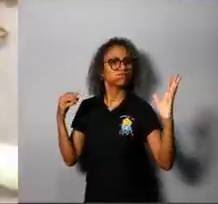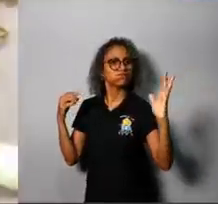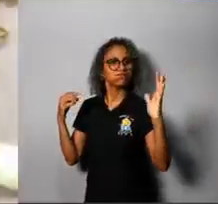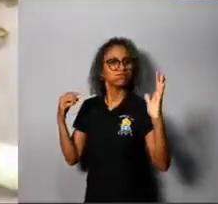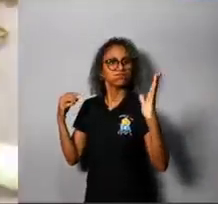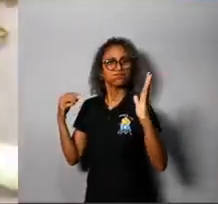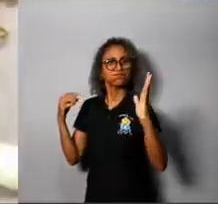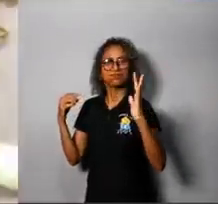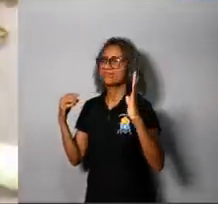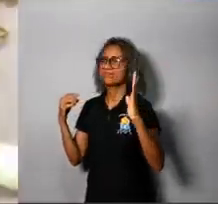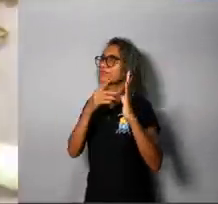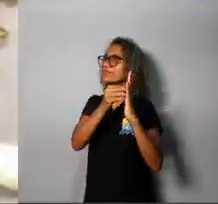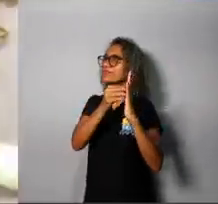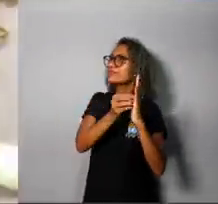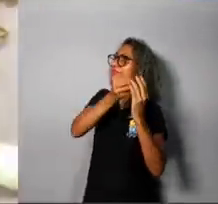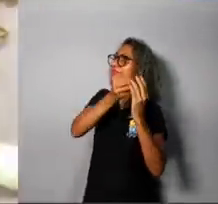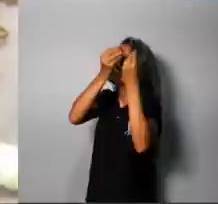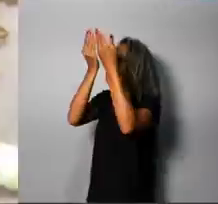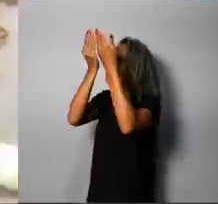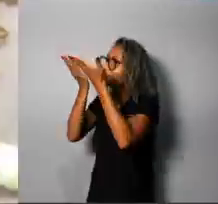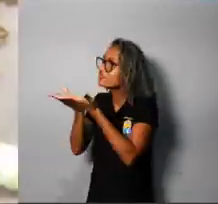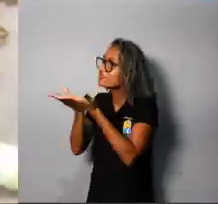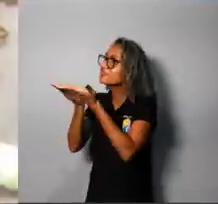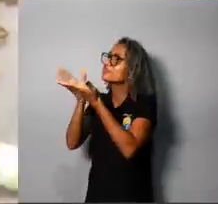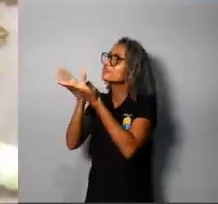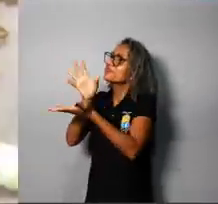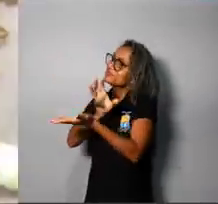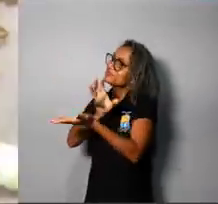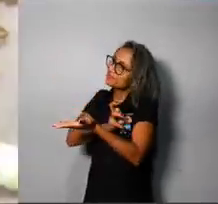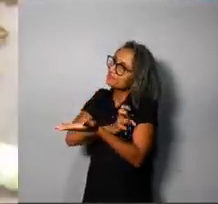consagraste o nosso